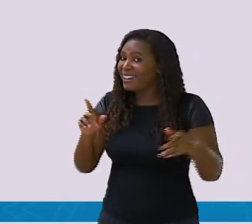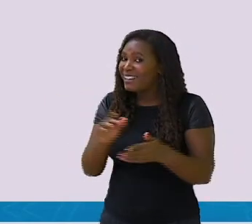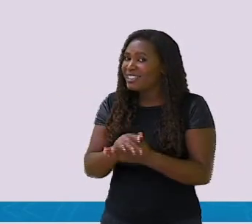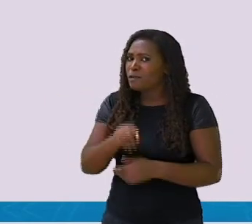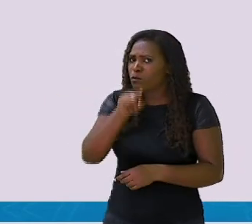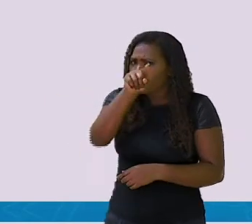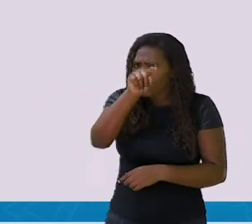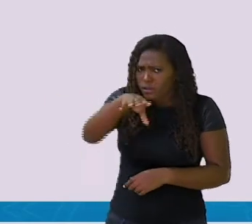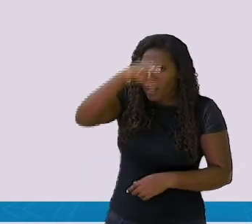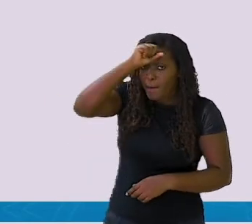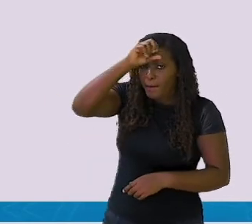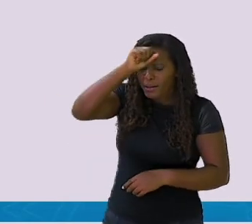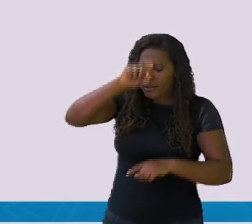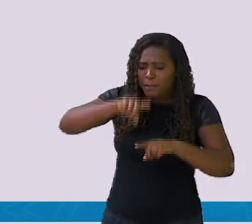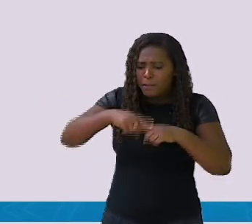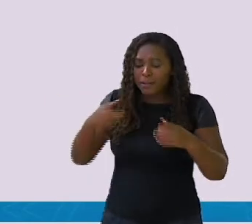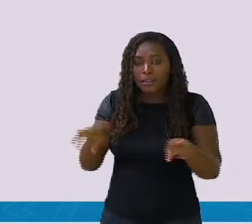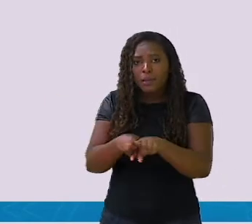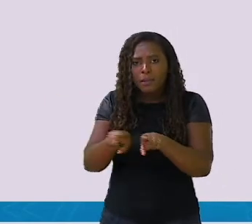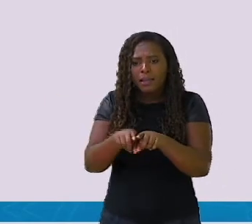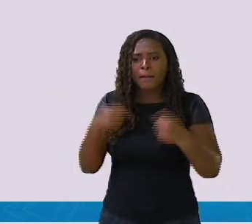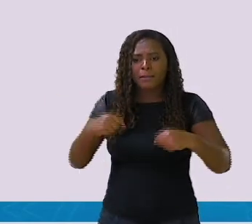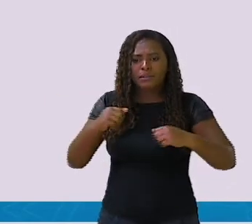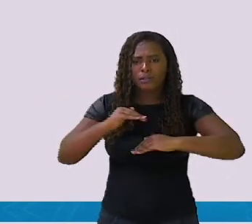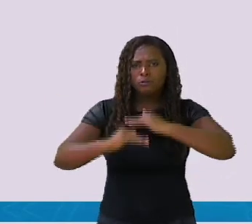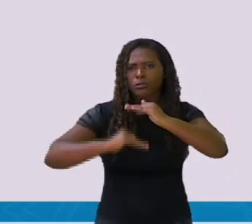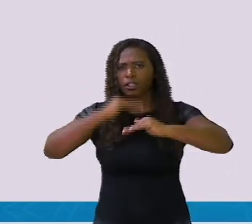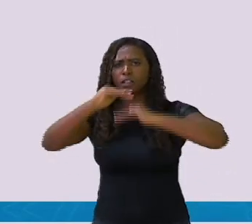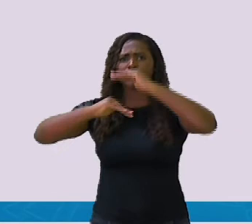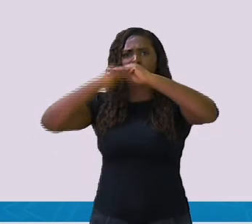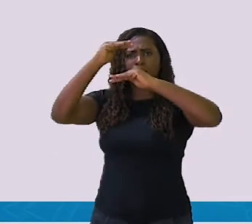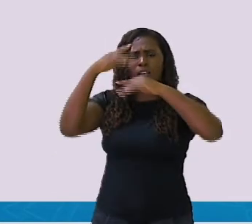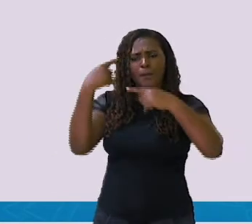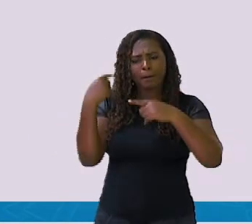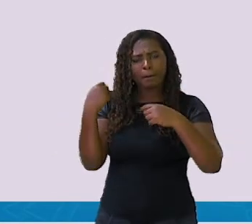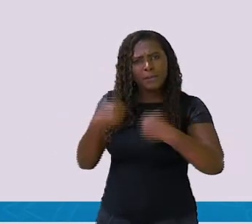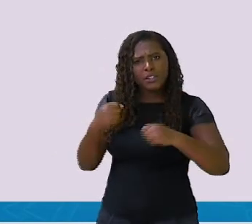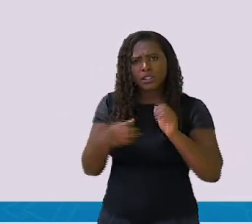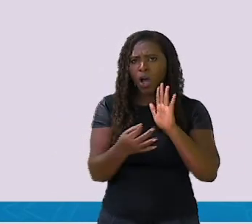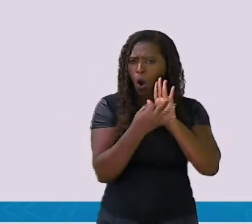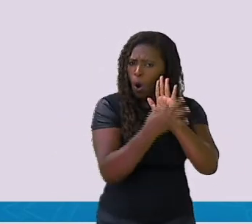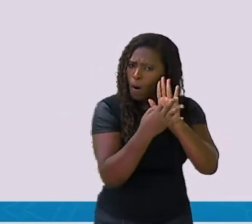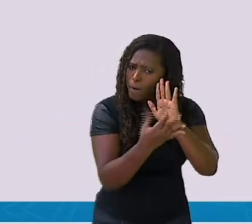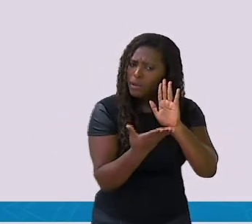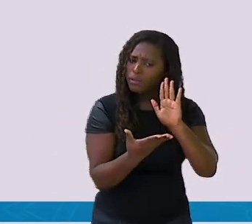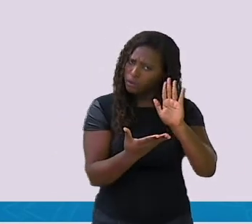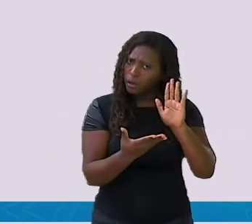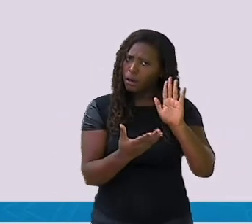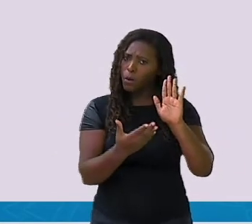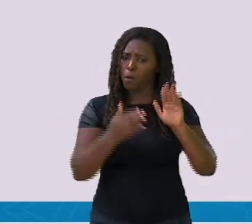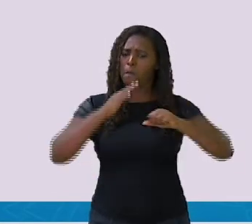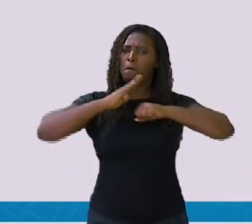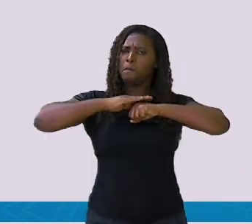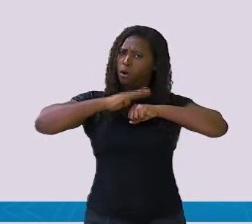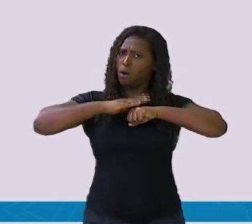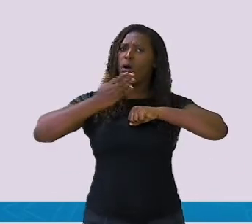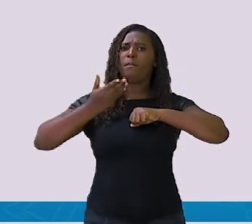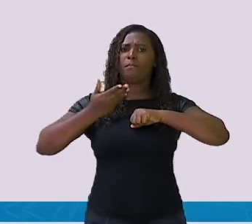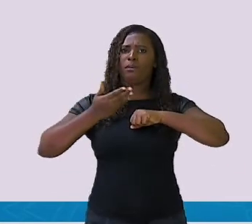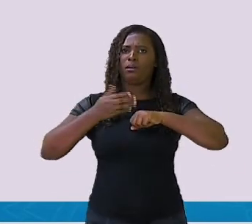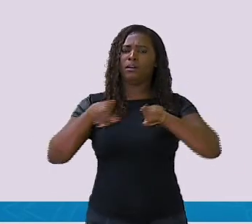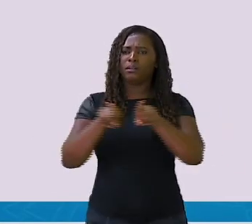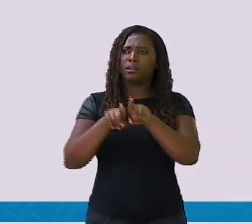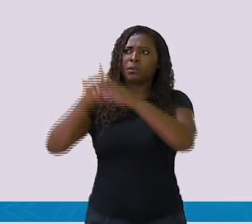a gente precisa ser pessoas críticas, que a gente saiba entender o contexto, questionar, falar